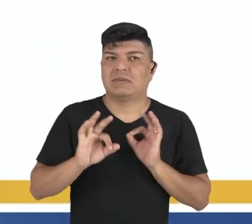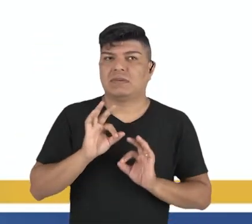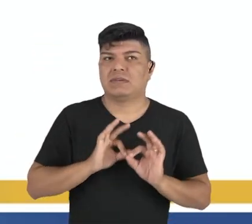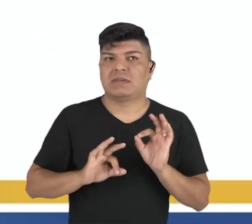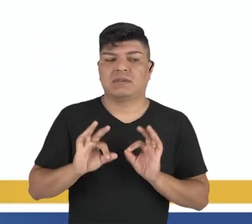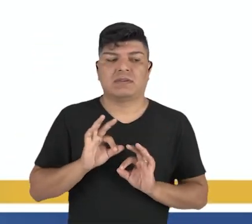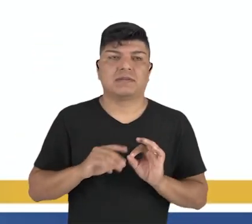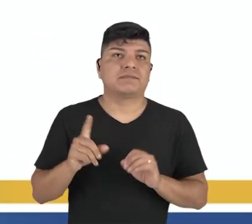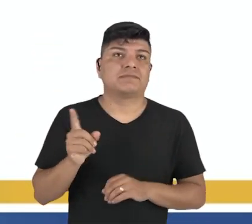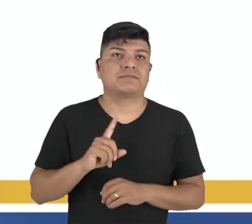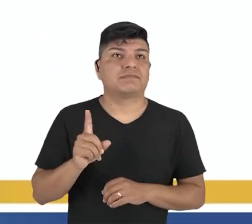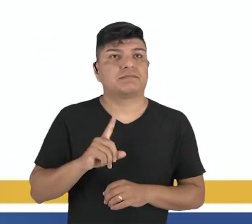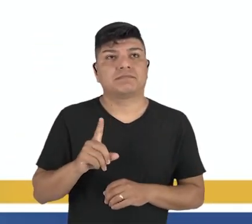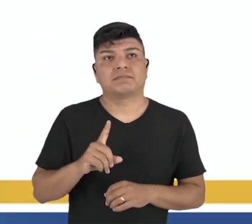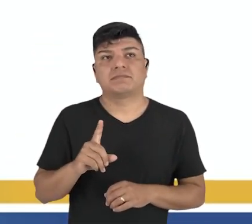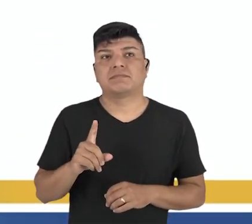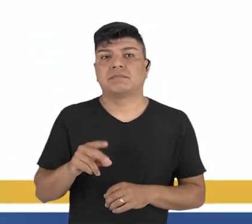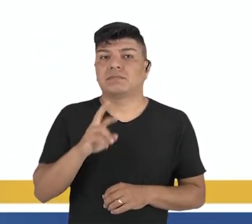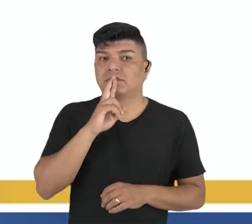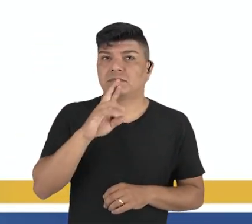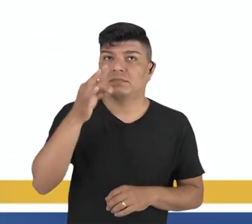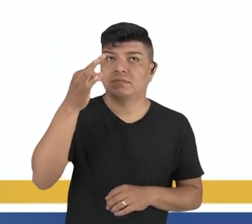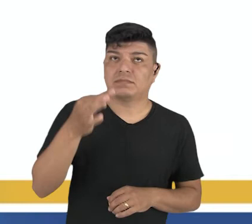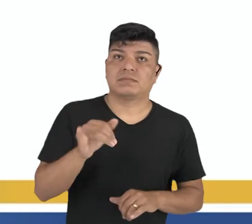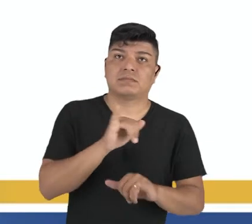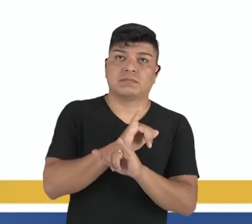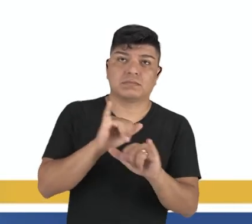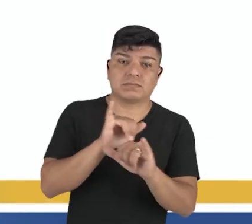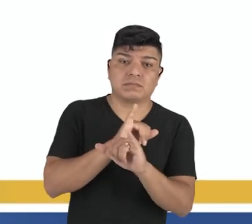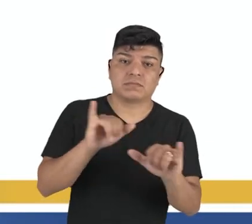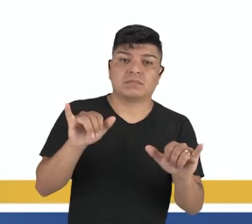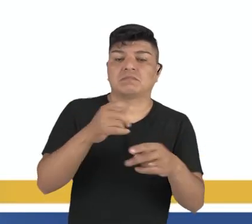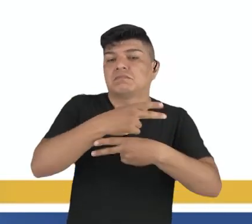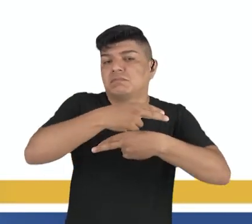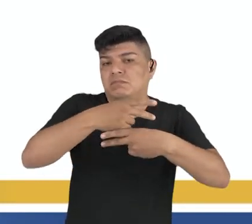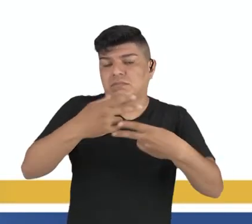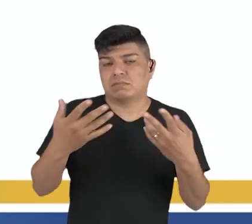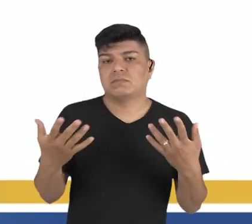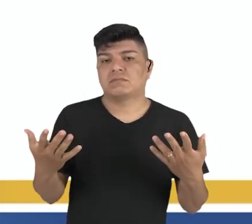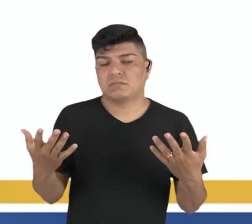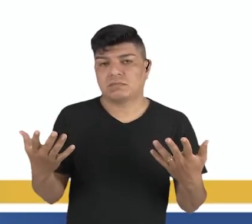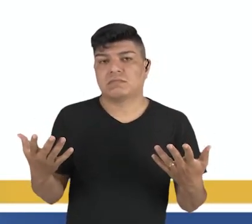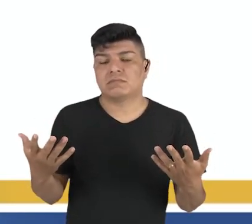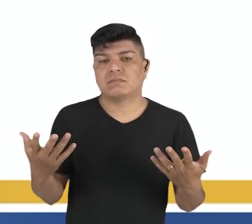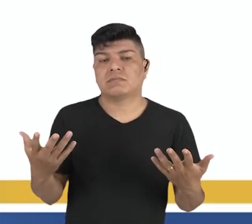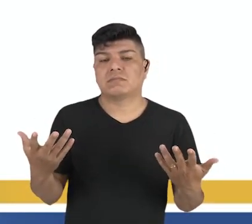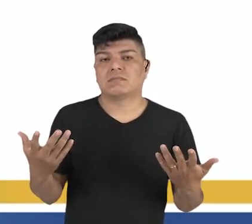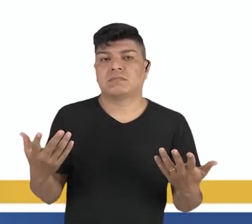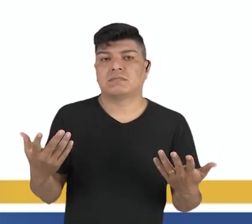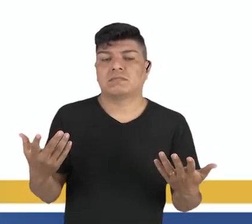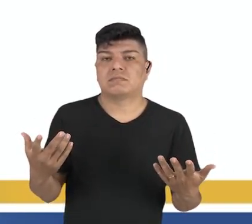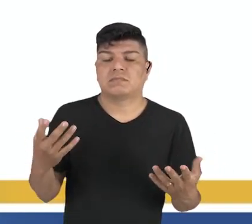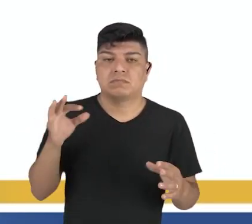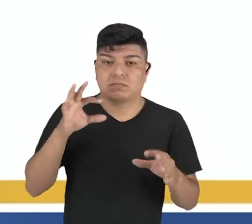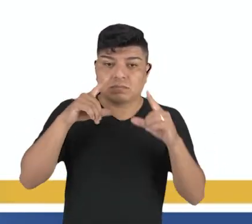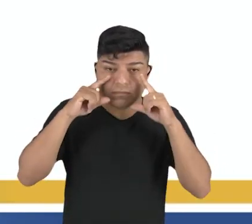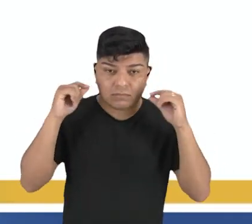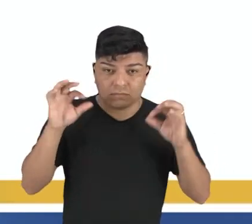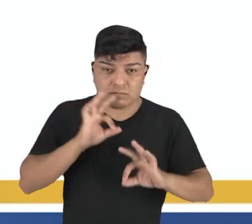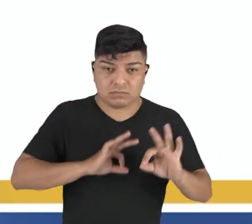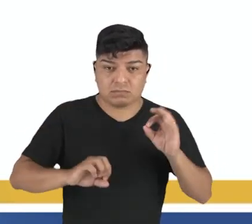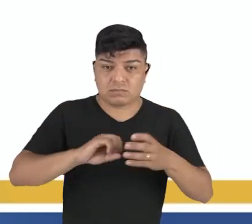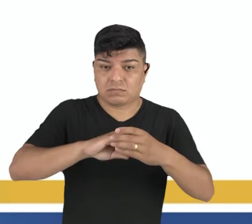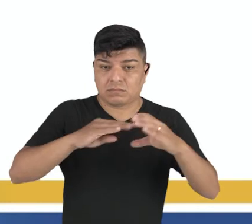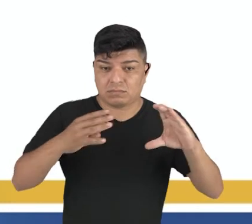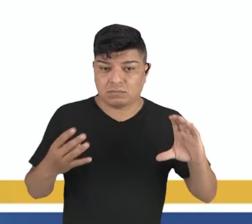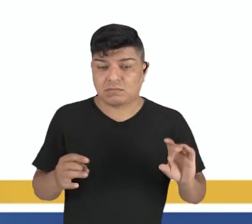não. Então, nossa resposta correta, ele está informando. Informando sobre o quê? Sobre a onça, sobre